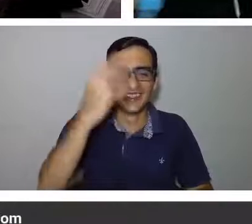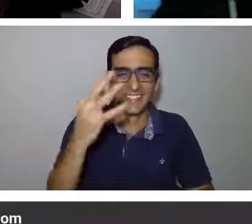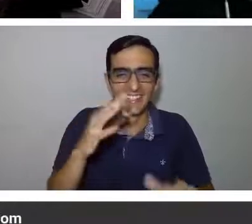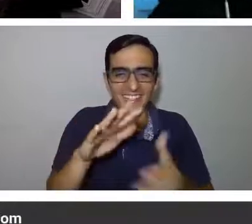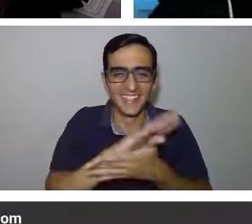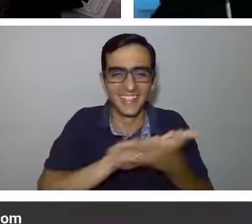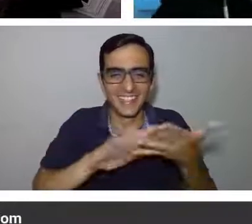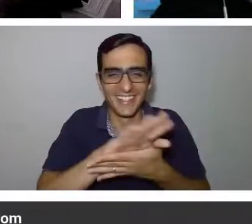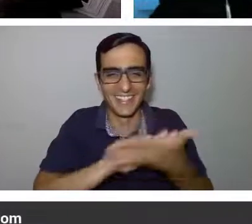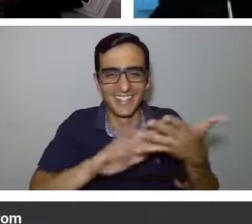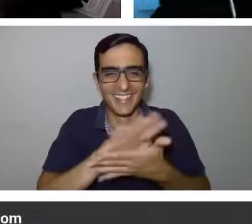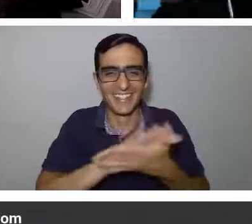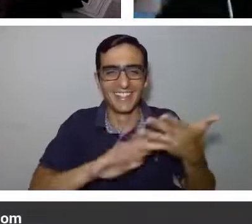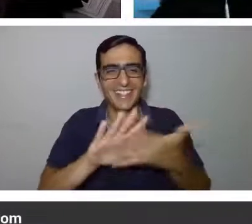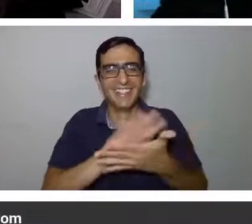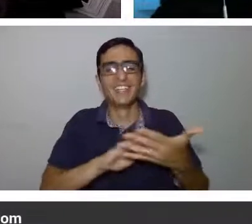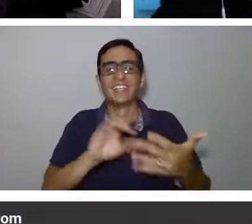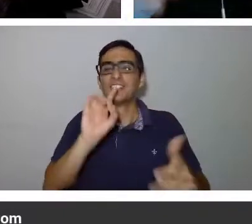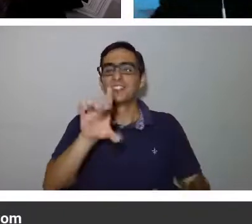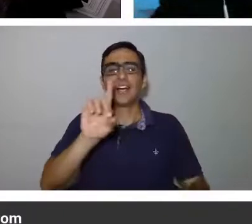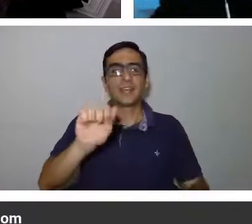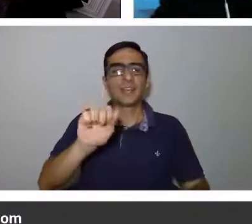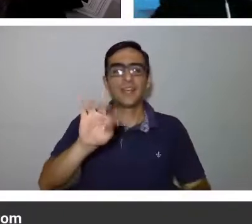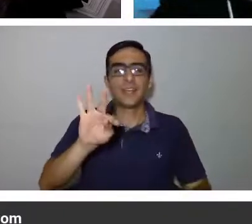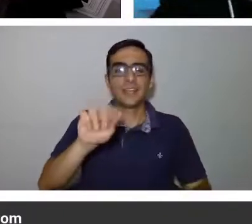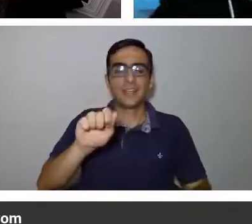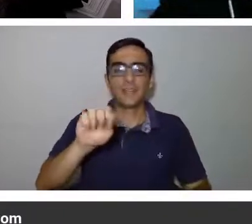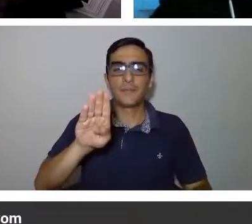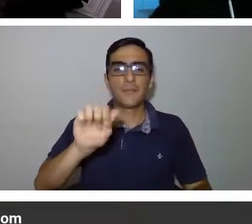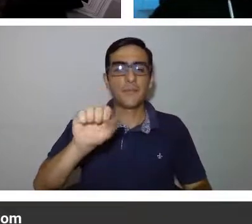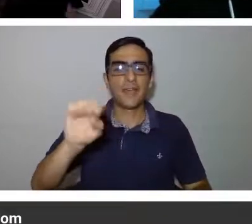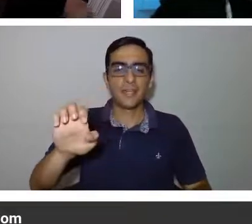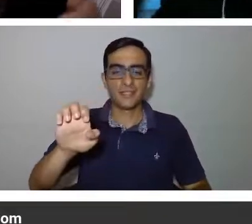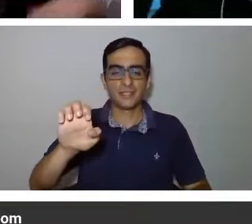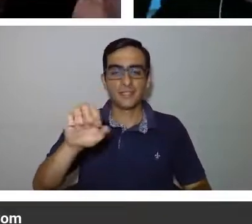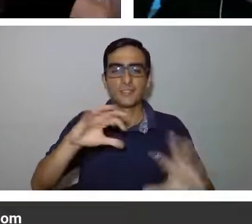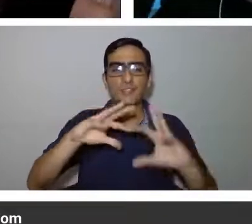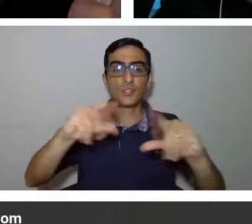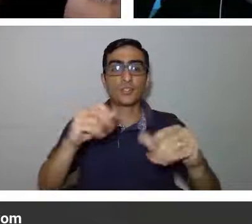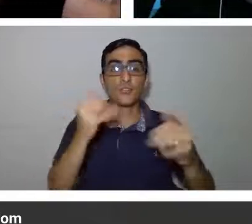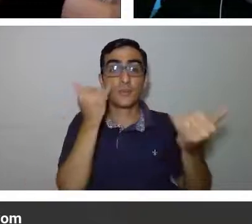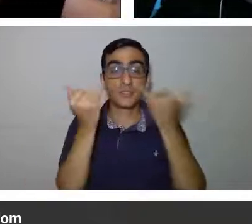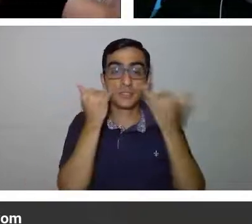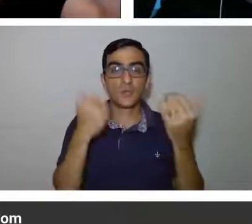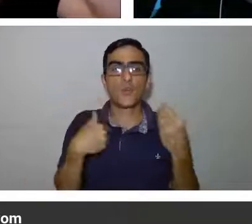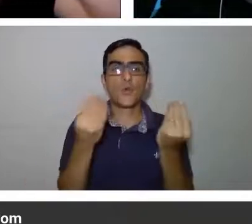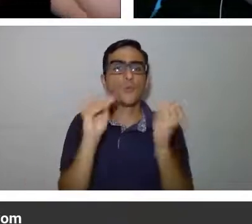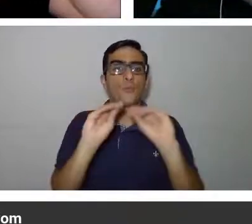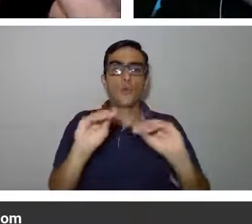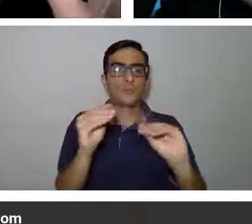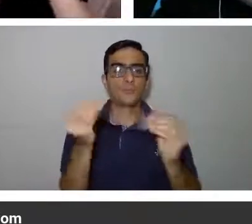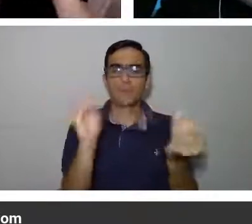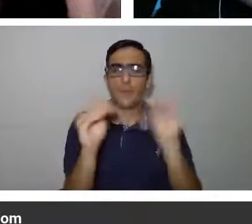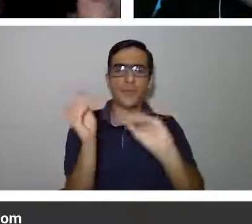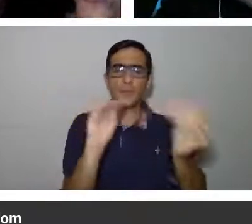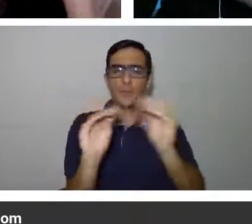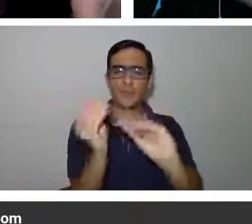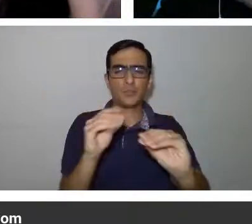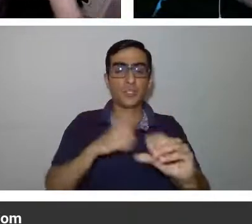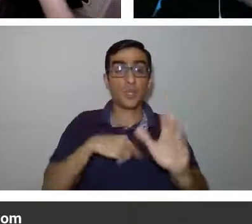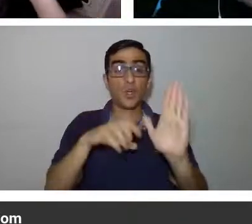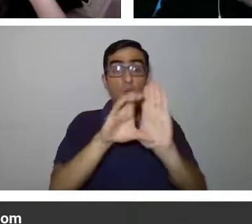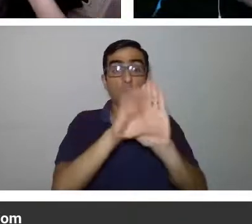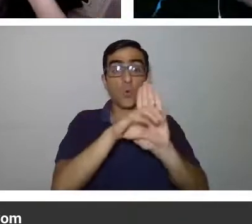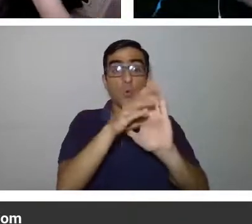mim é um database das coisas que eu vou fazendo, eu vou colocando, mas... Ah, mas tem bastante informação lá, tem bastante